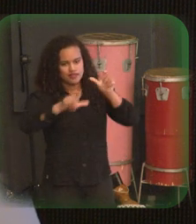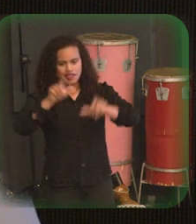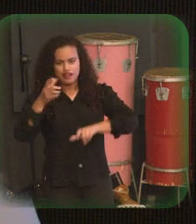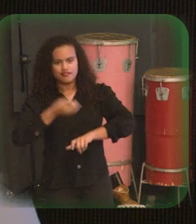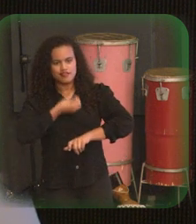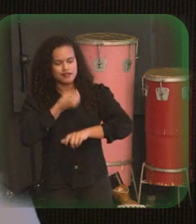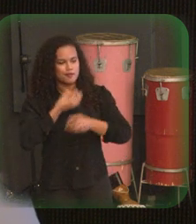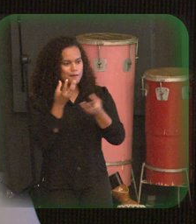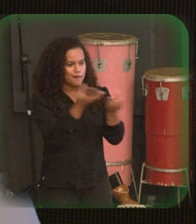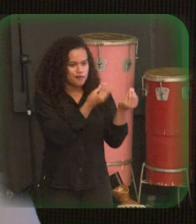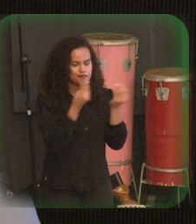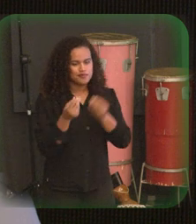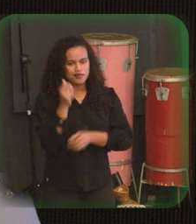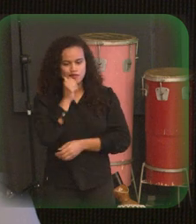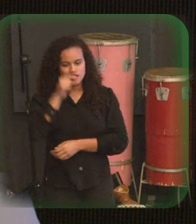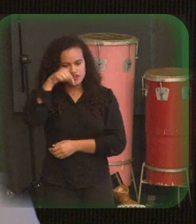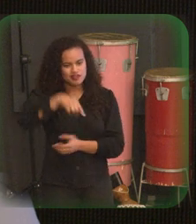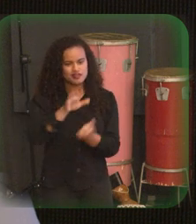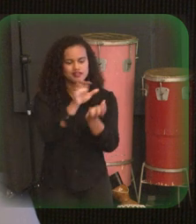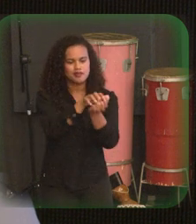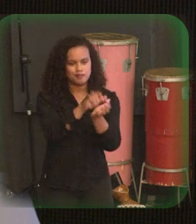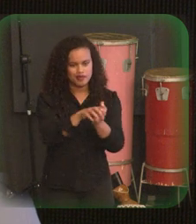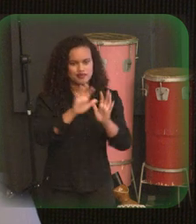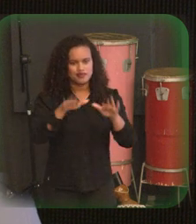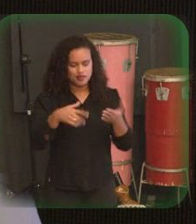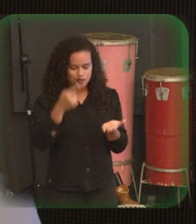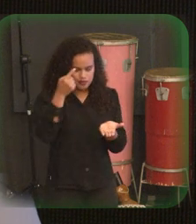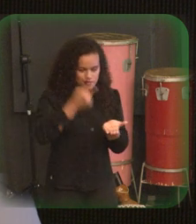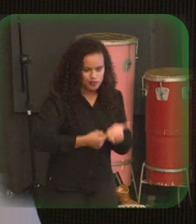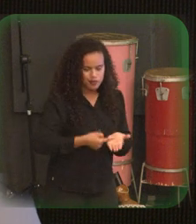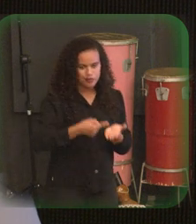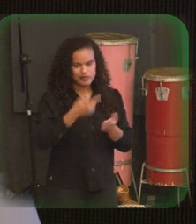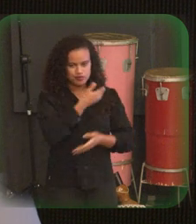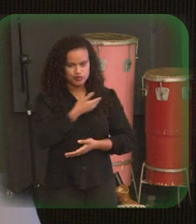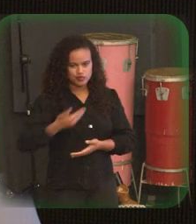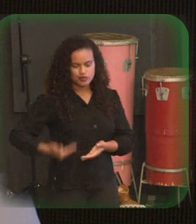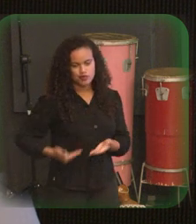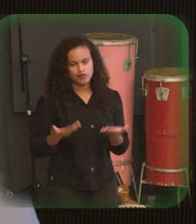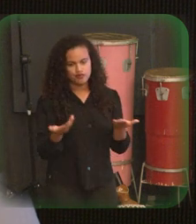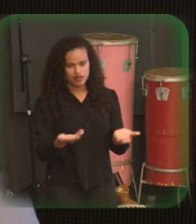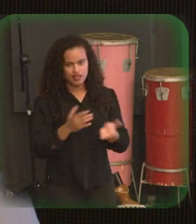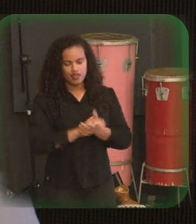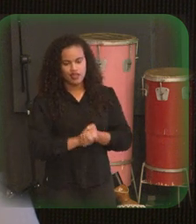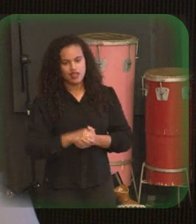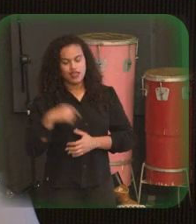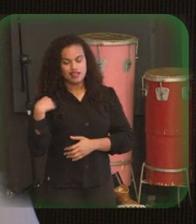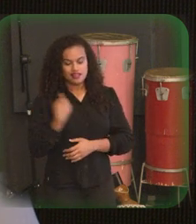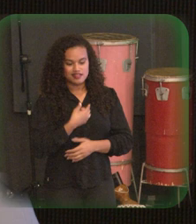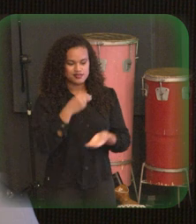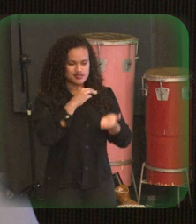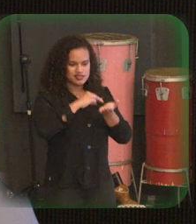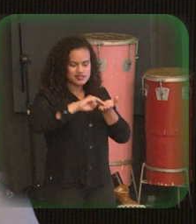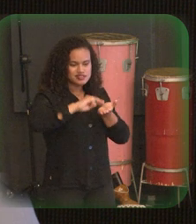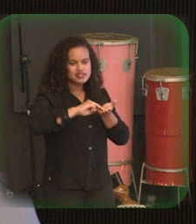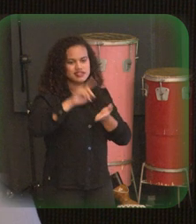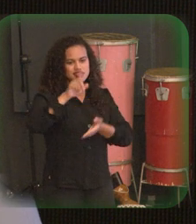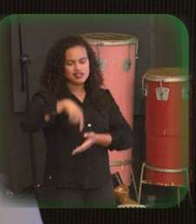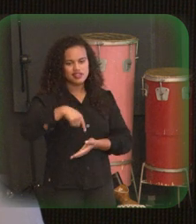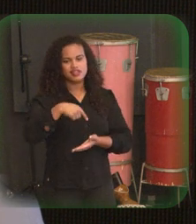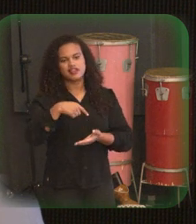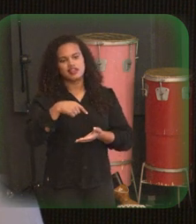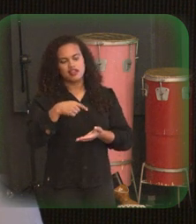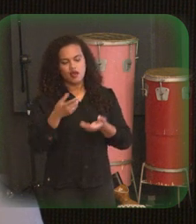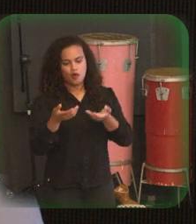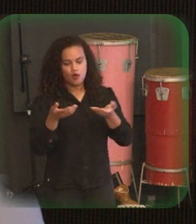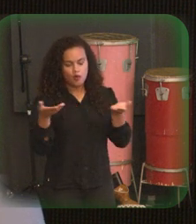Pernambuco. E esse é o compromisso deste governo. E a nossa secretaria, ela está